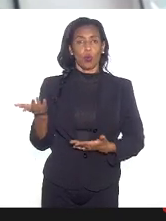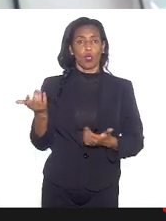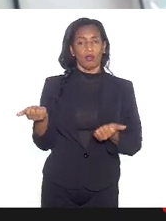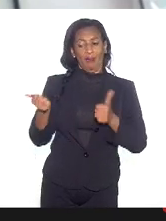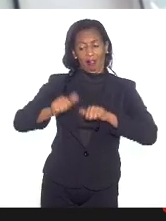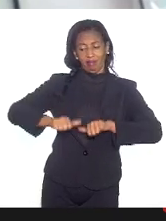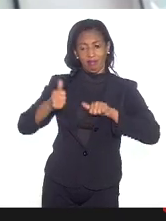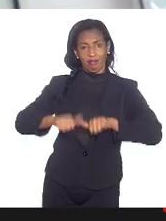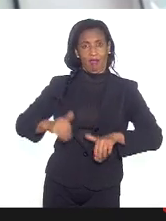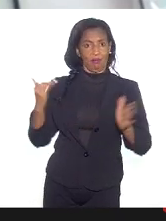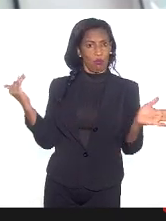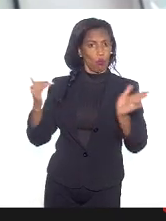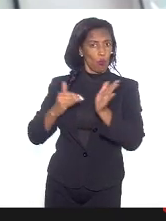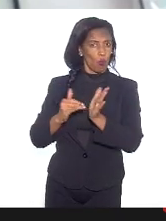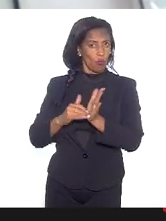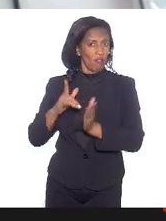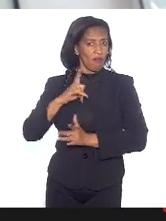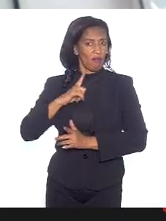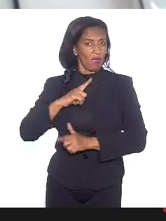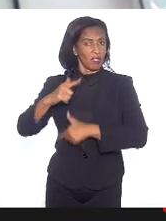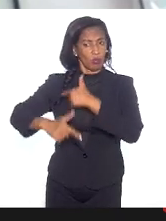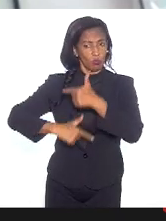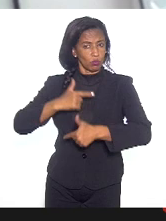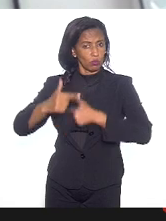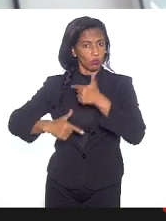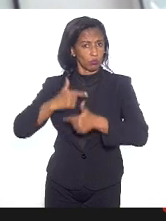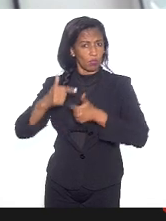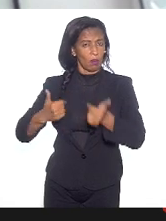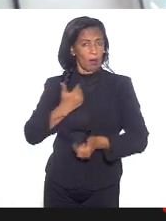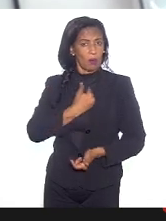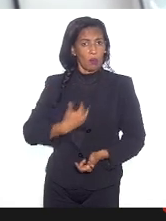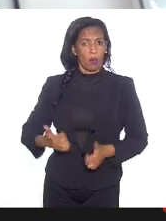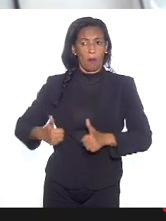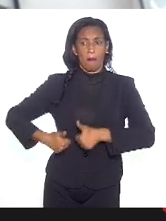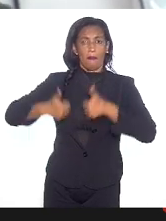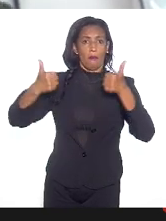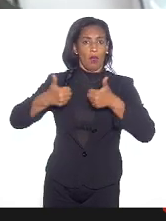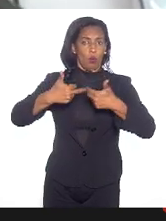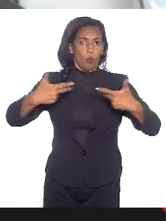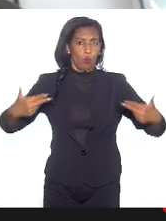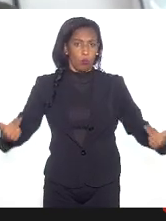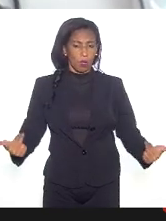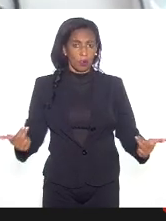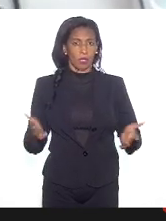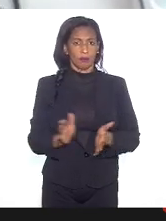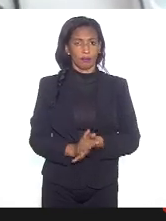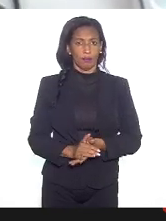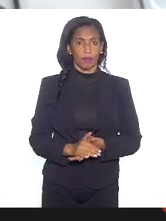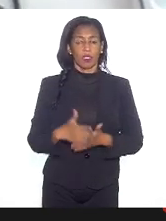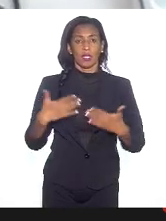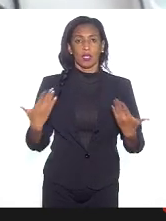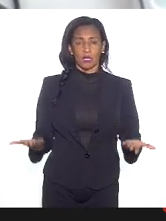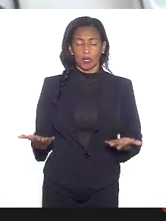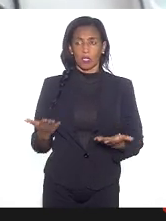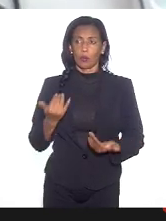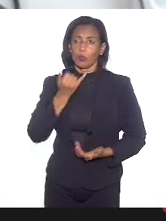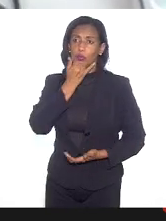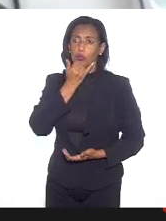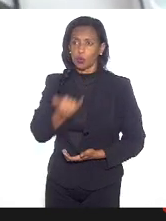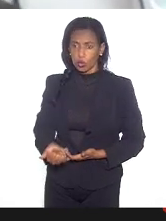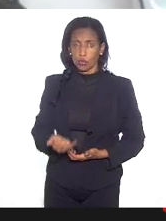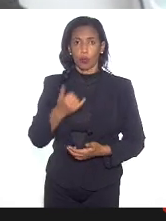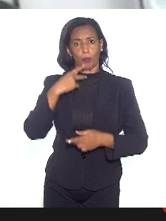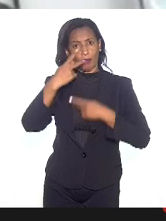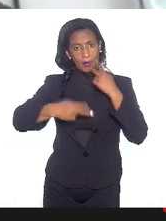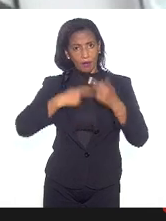vai passar a ter um serviço público de melhor qualidade. Então, passar, pedindo escusas desde já pela demora, pelo excesso